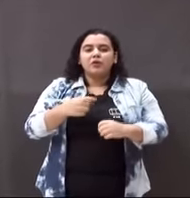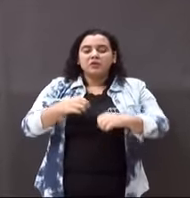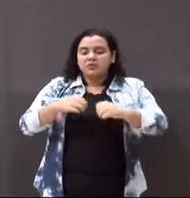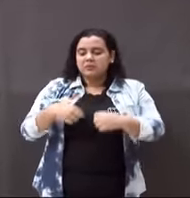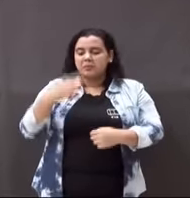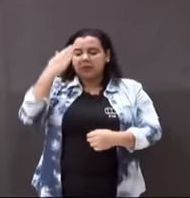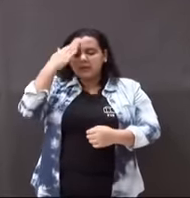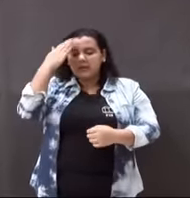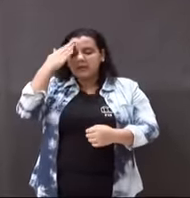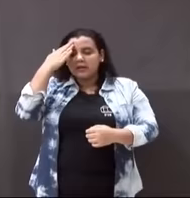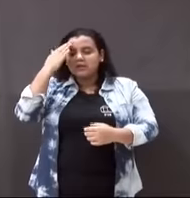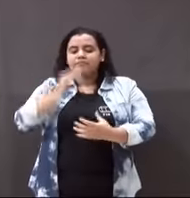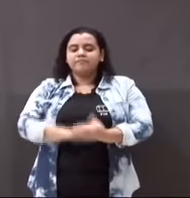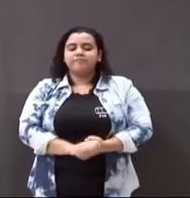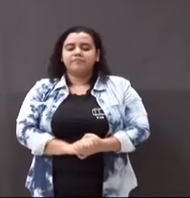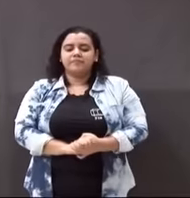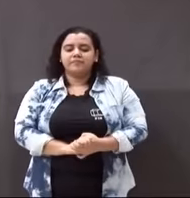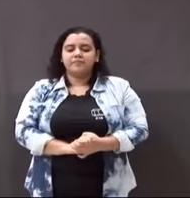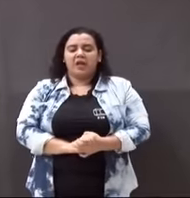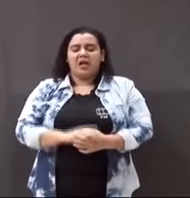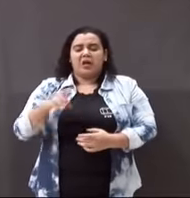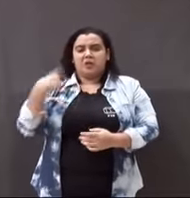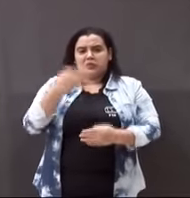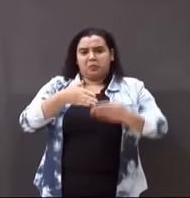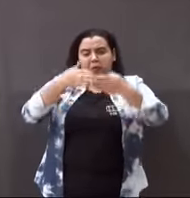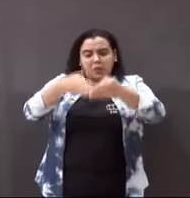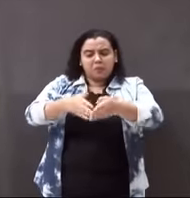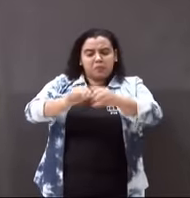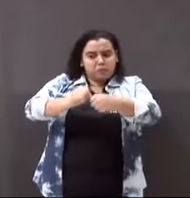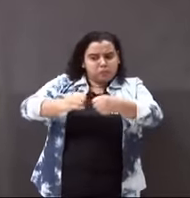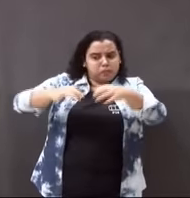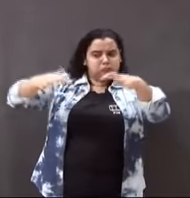Vai ter tempo para encher o barco da sua vida da minha presença ou não vai?